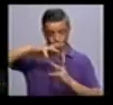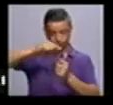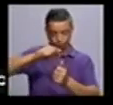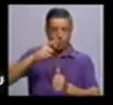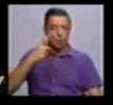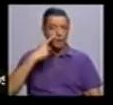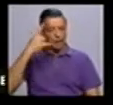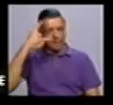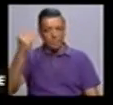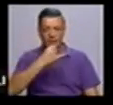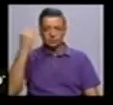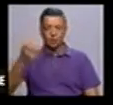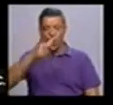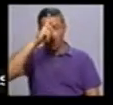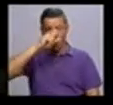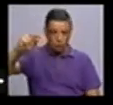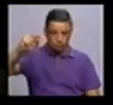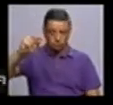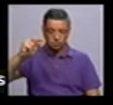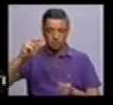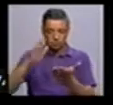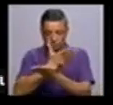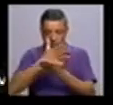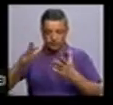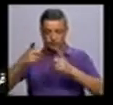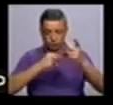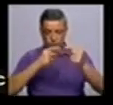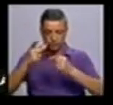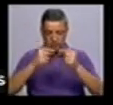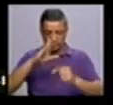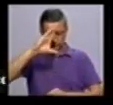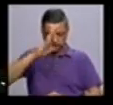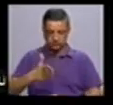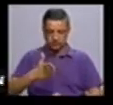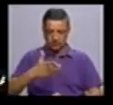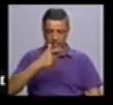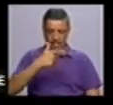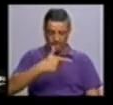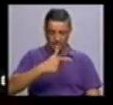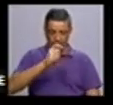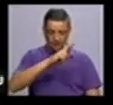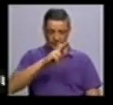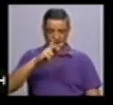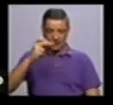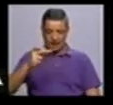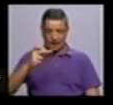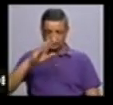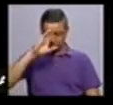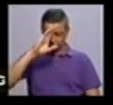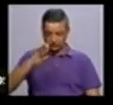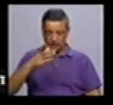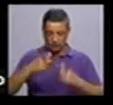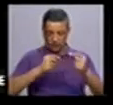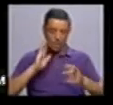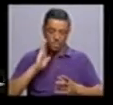ter uma ideia da distância que separa a estrela a Terra destas estrelas cefeidas, as chamadas cefeidas